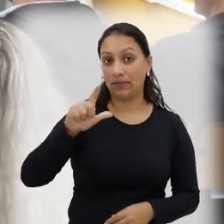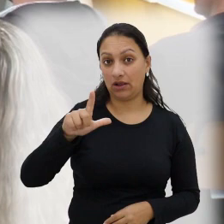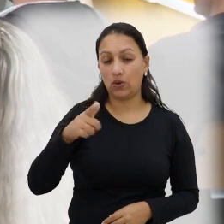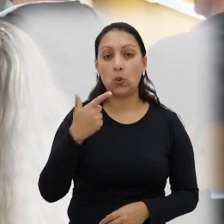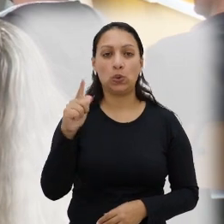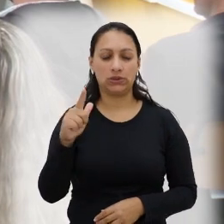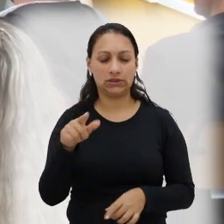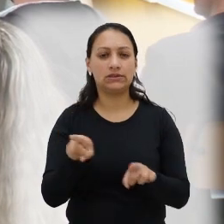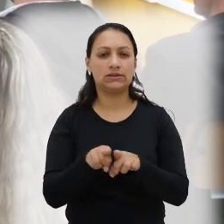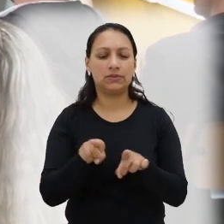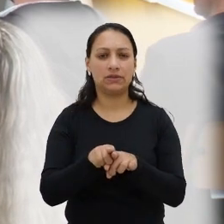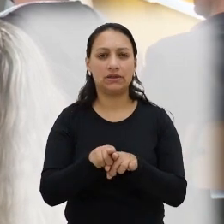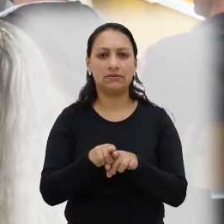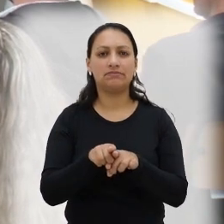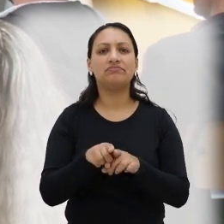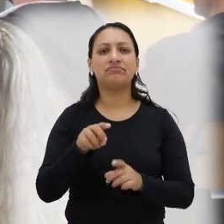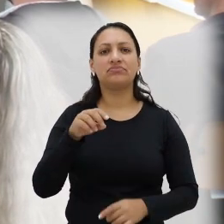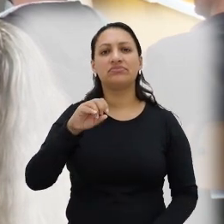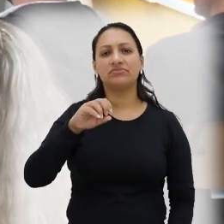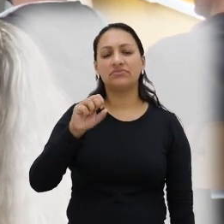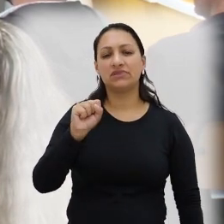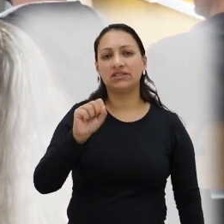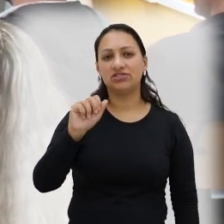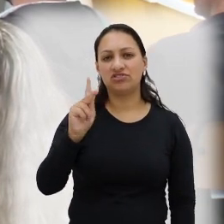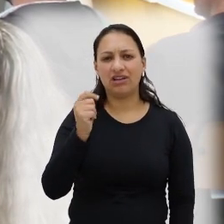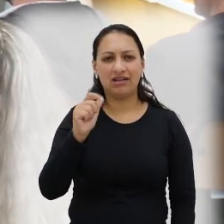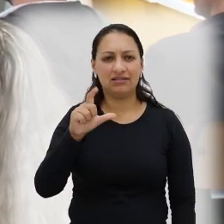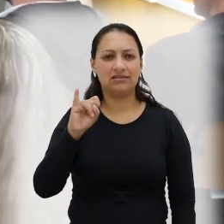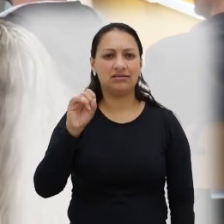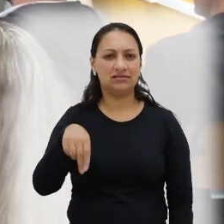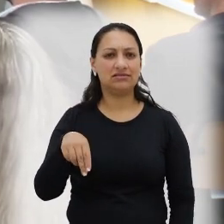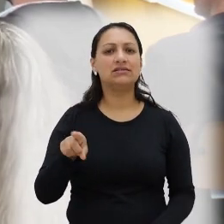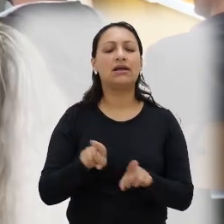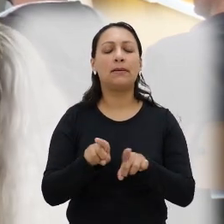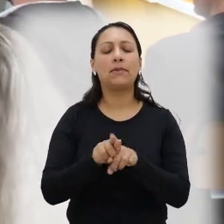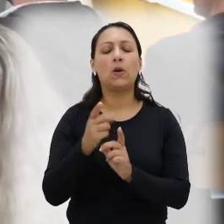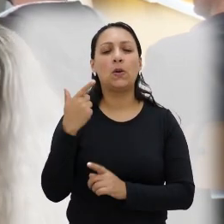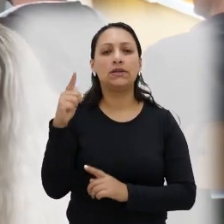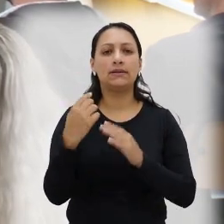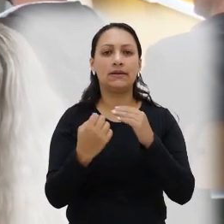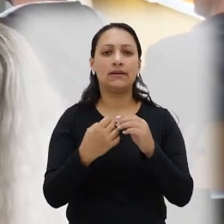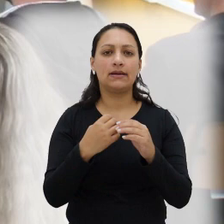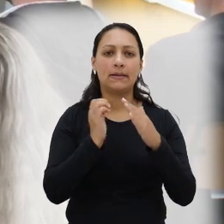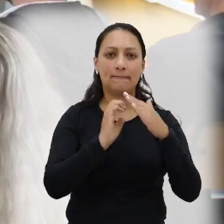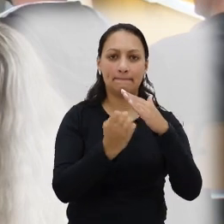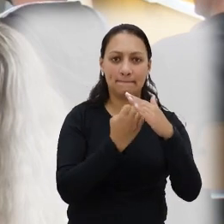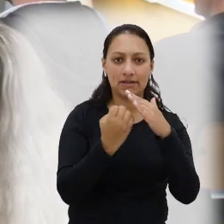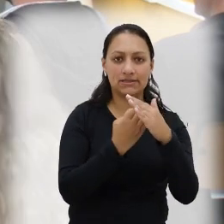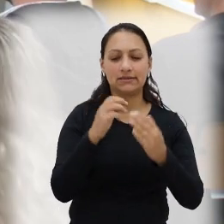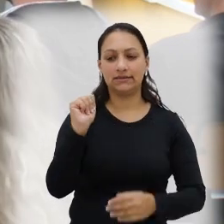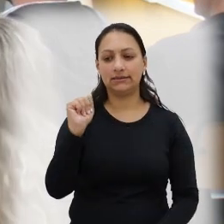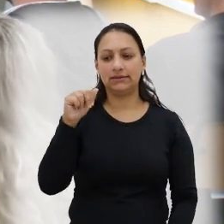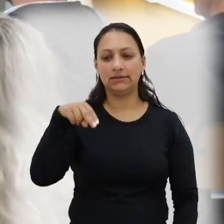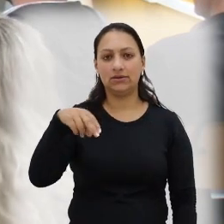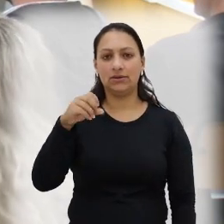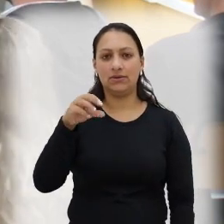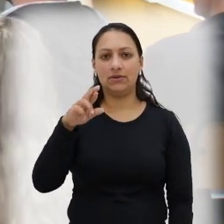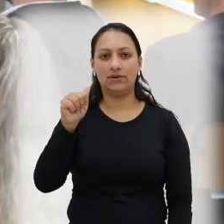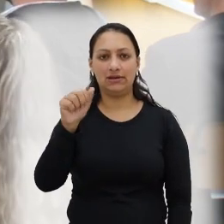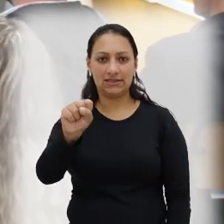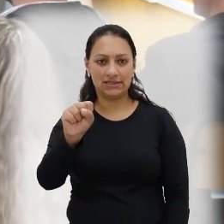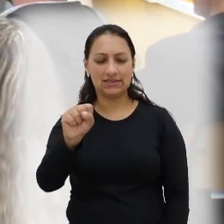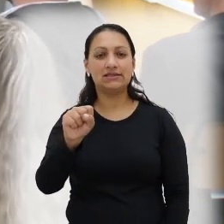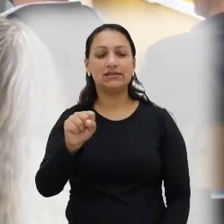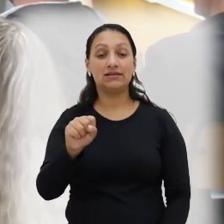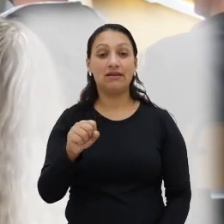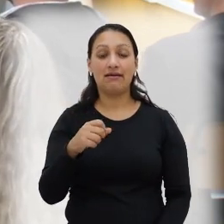outras startups, que a Xalingo, que está ali com a Paula, e outras âncoras da Novos, outras